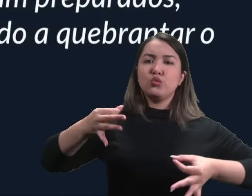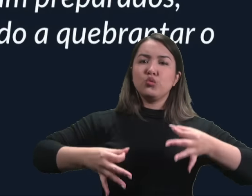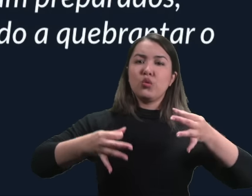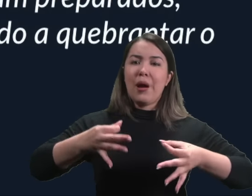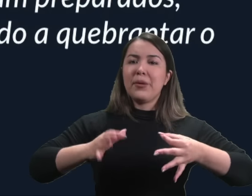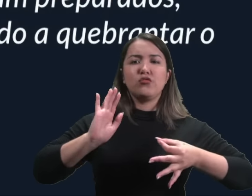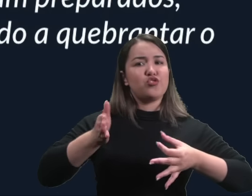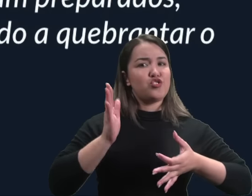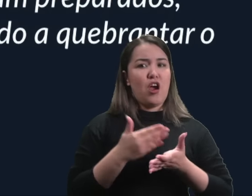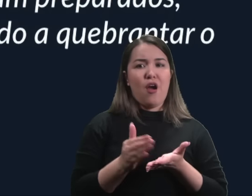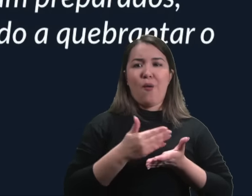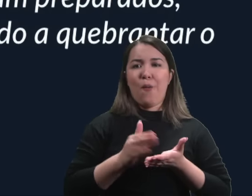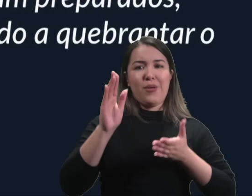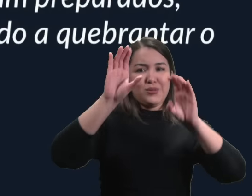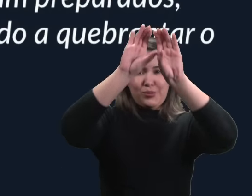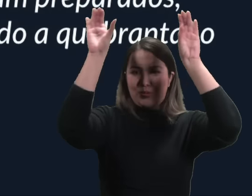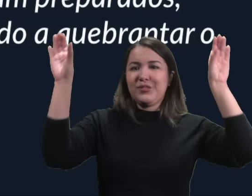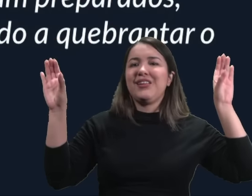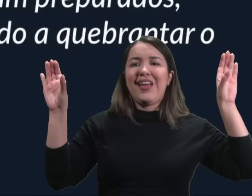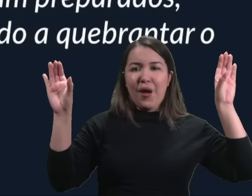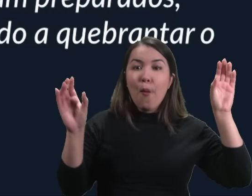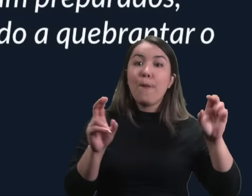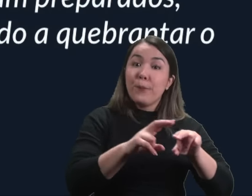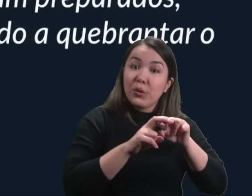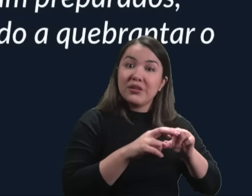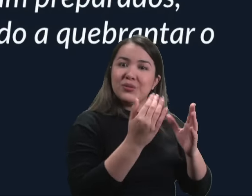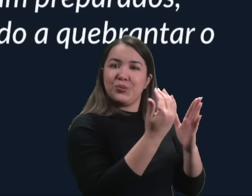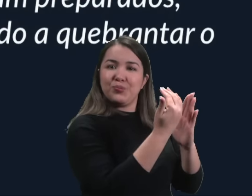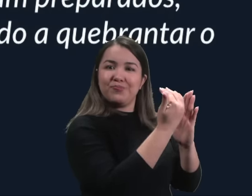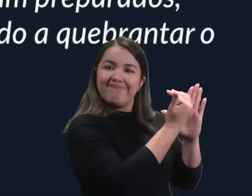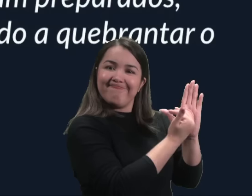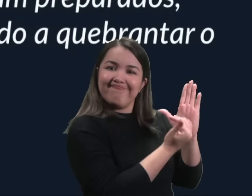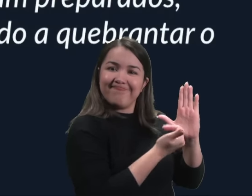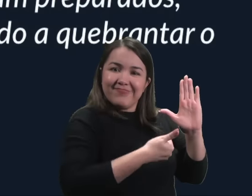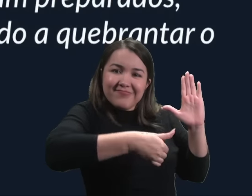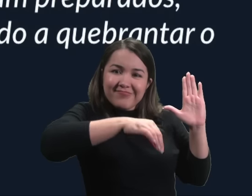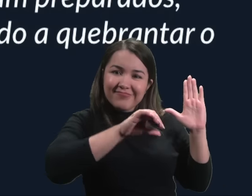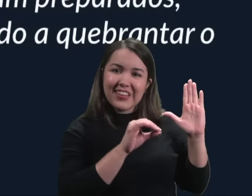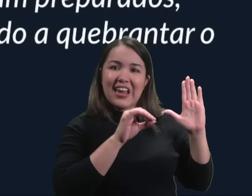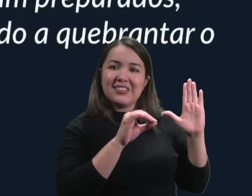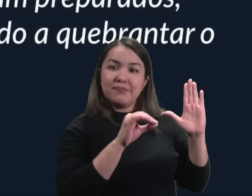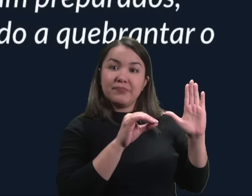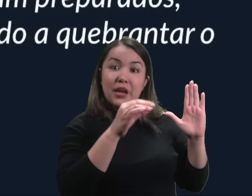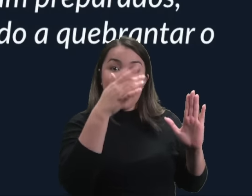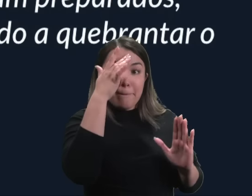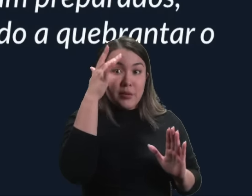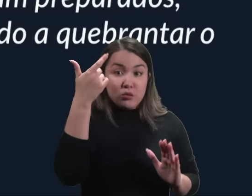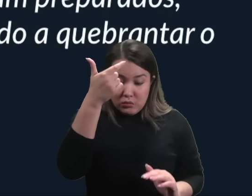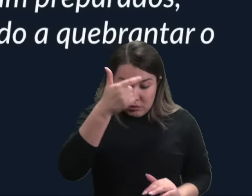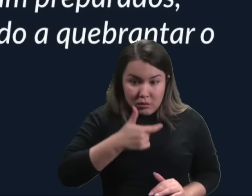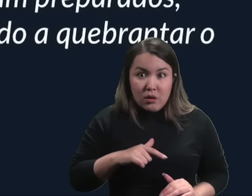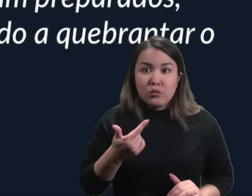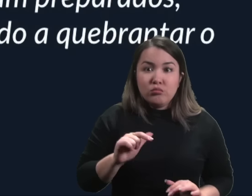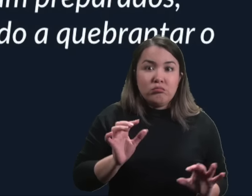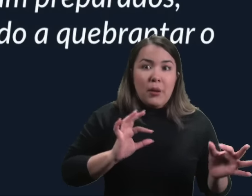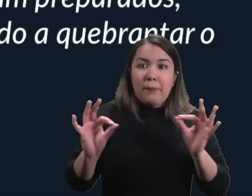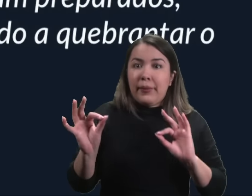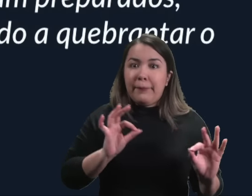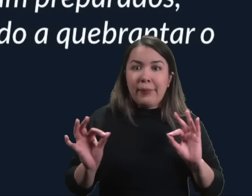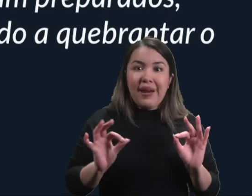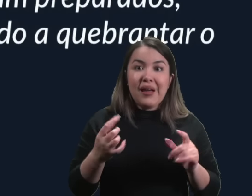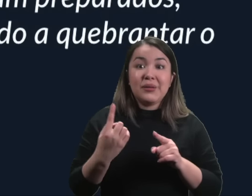havia começado no céu e para o qual eles não estavam preparados ainda porque